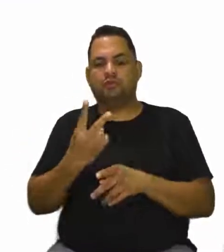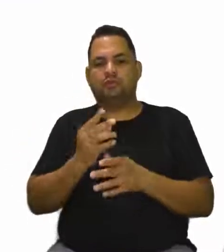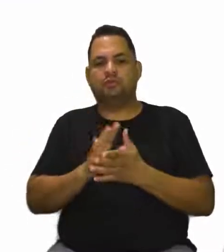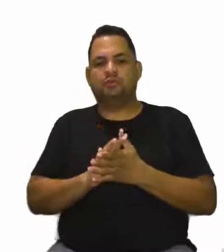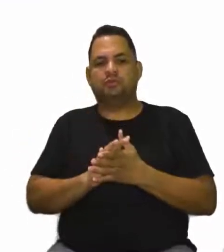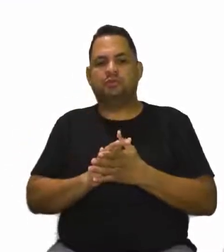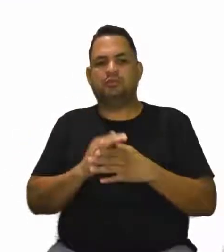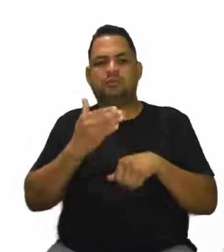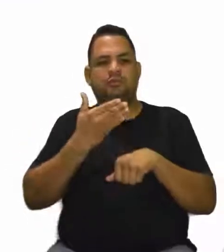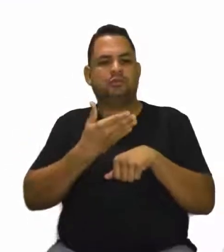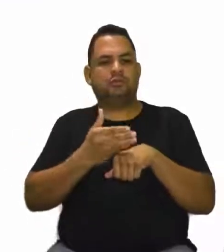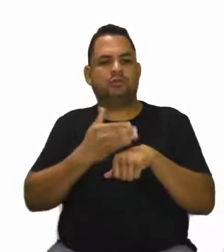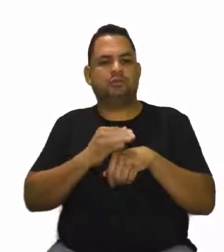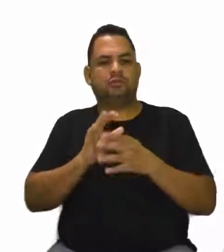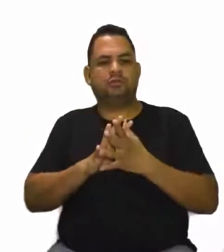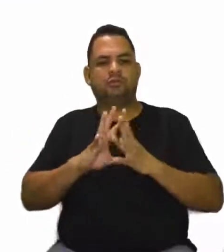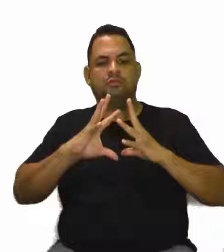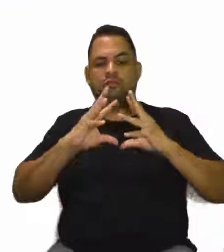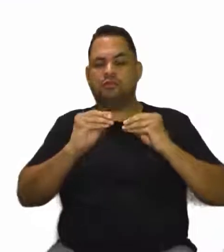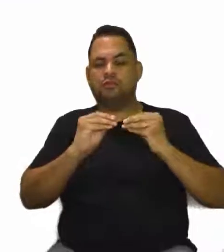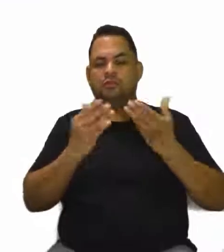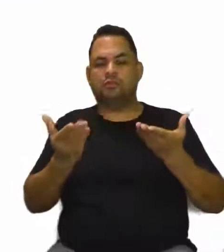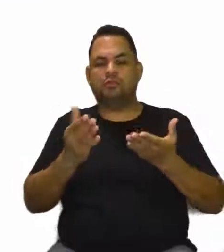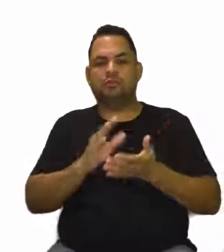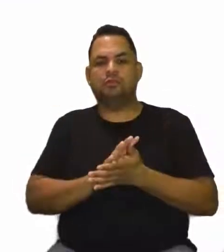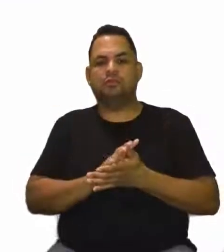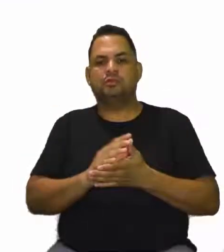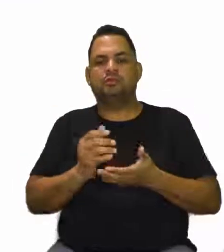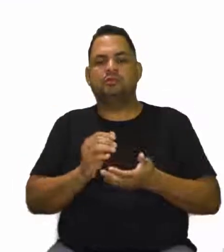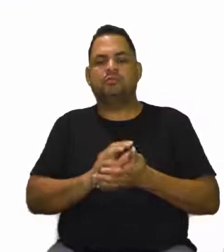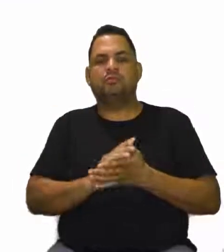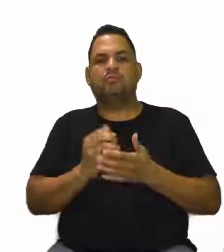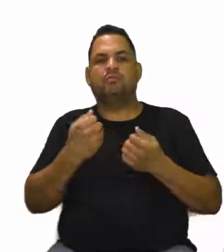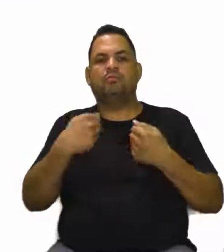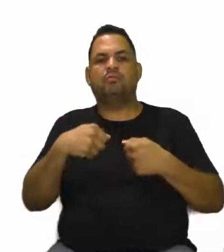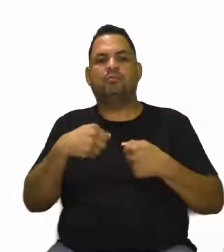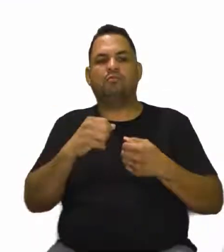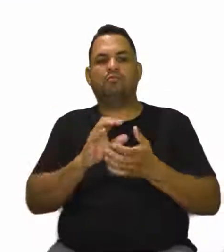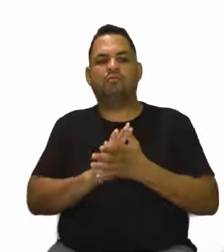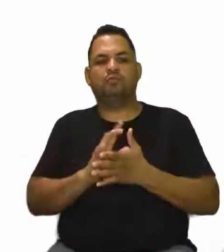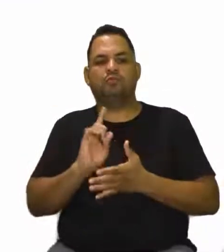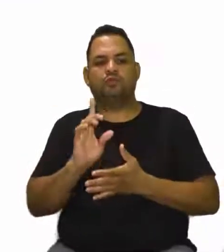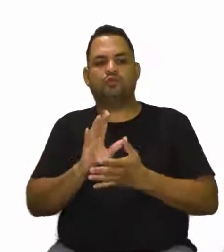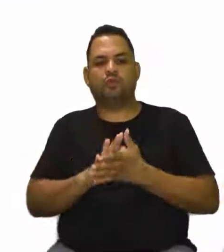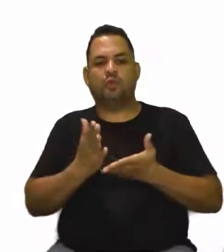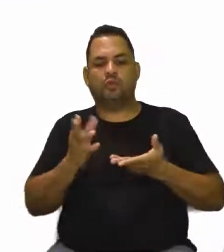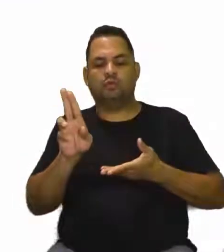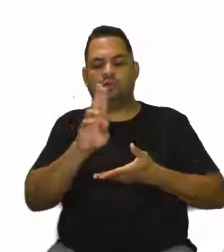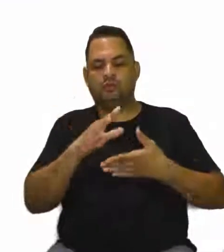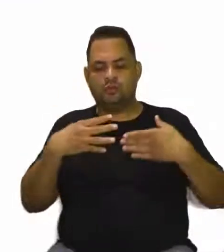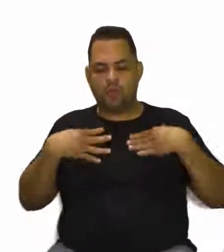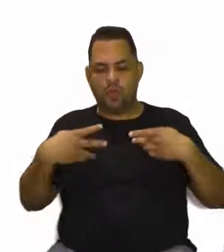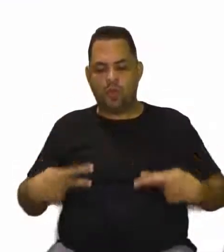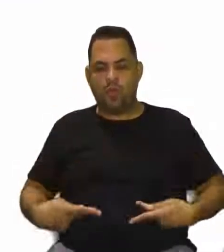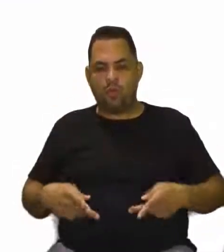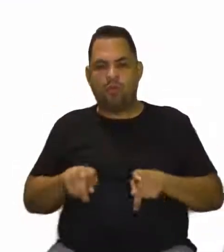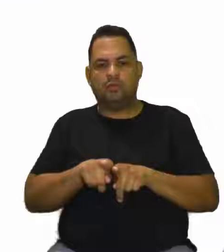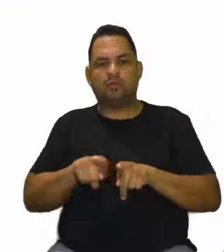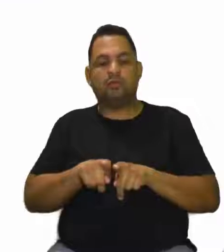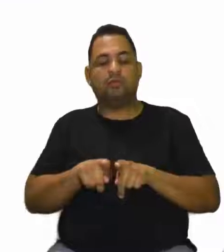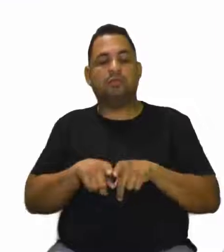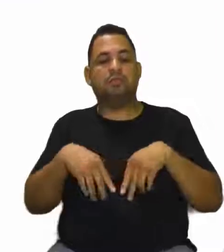é um exercício muito completo. Eu posso fazer esse afundo só com o peso do corpo e posso